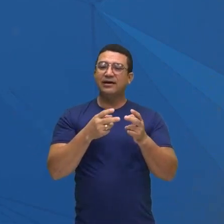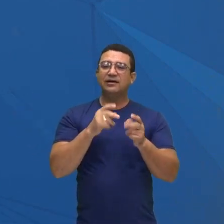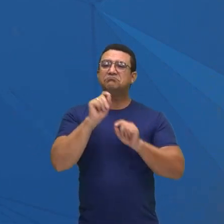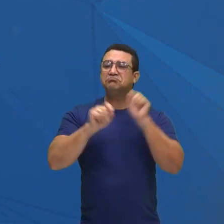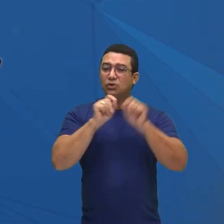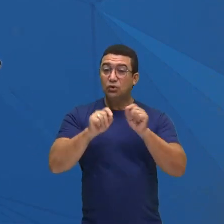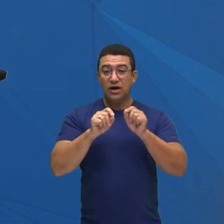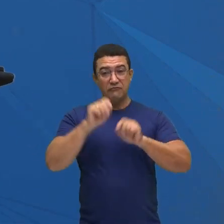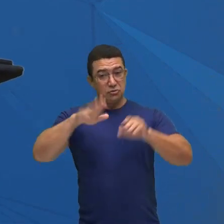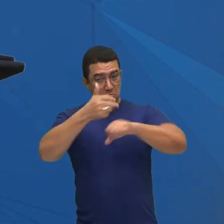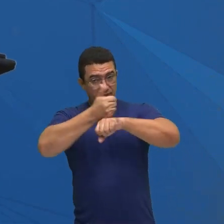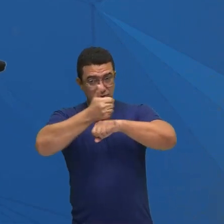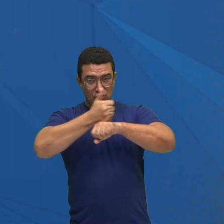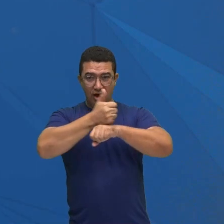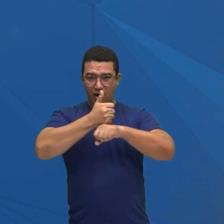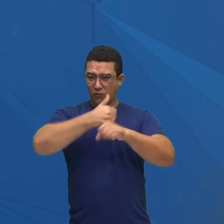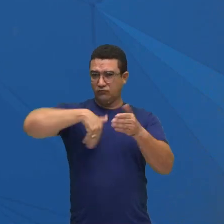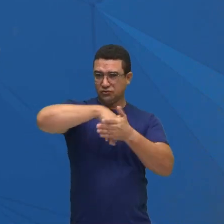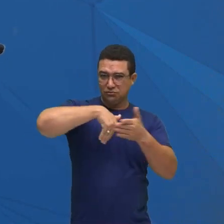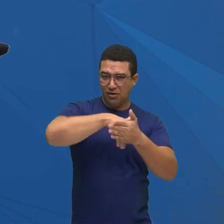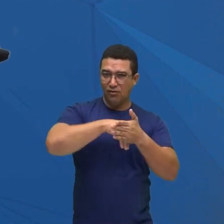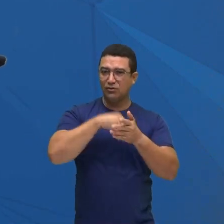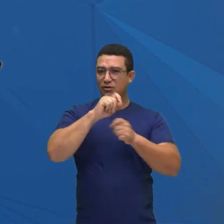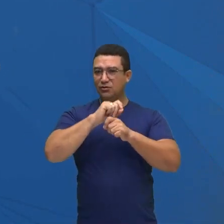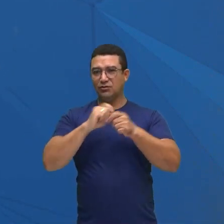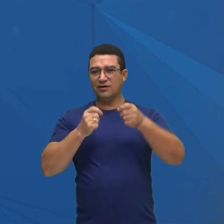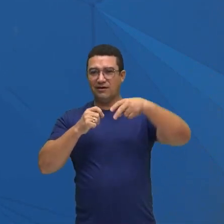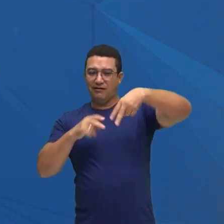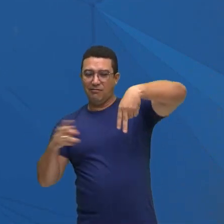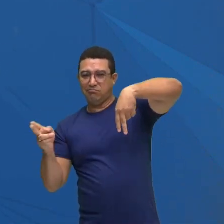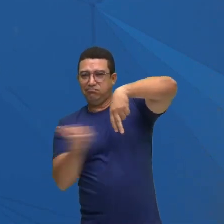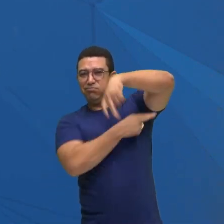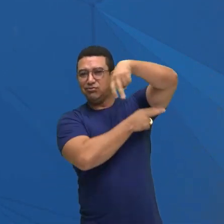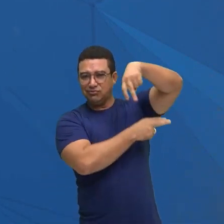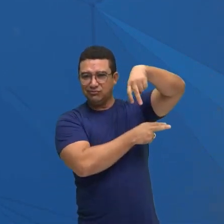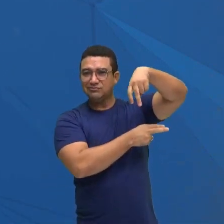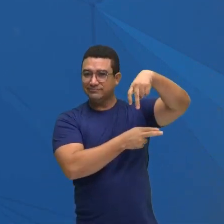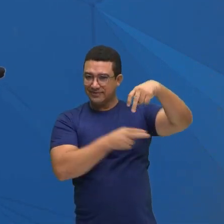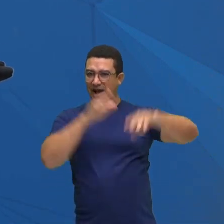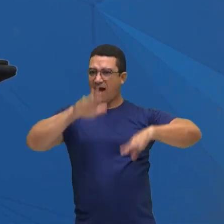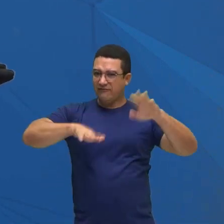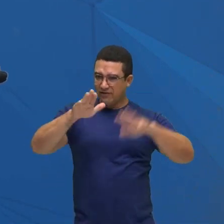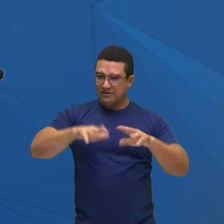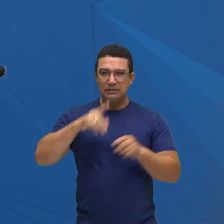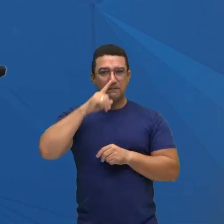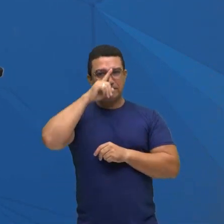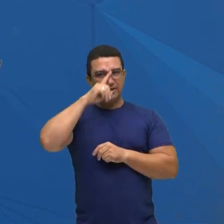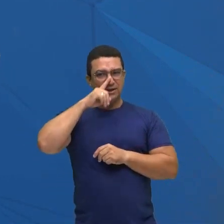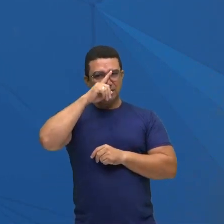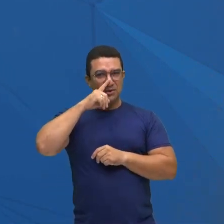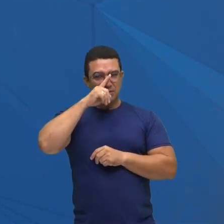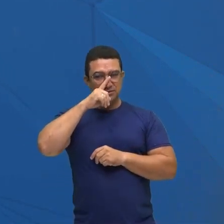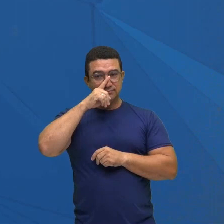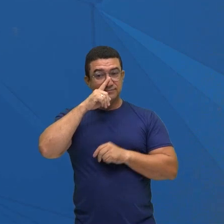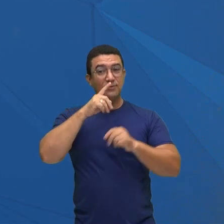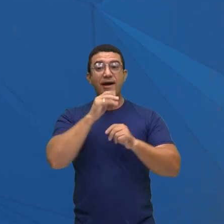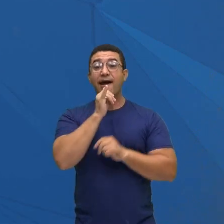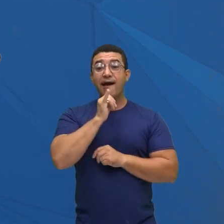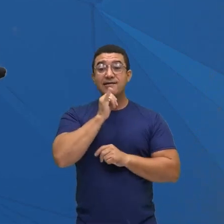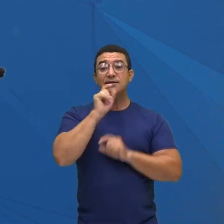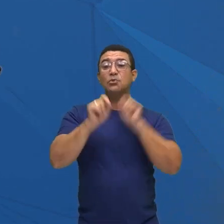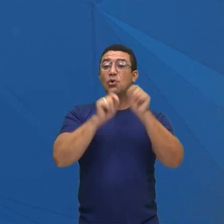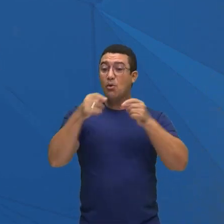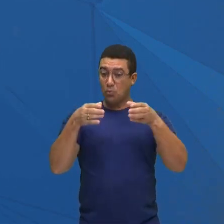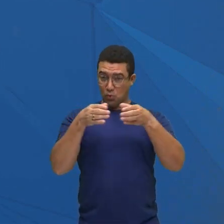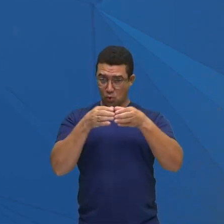um jogador em relação ao outro acaba dando aquela rasteira e muitas vezes pode até acabar machucando, né? Então são exemplos de como esses